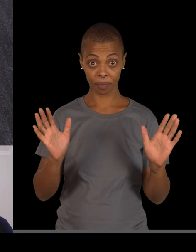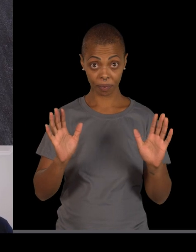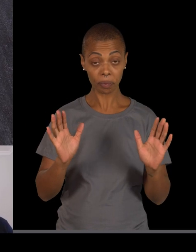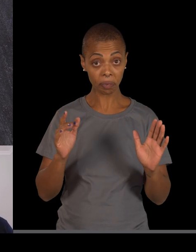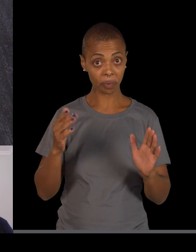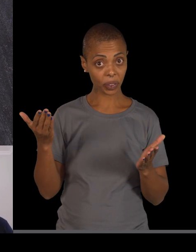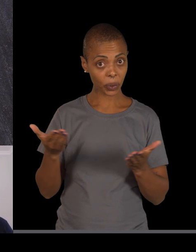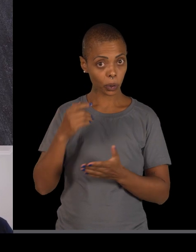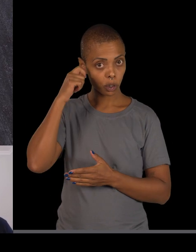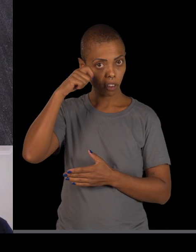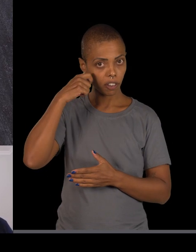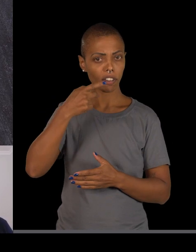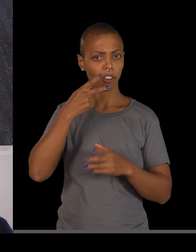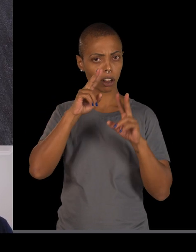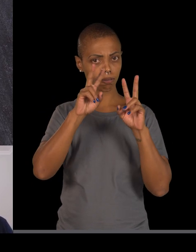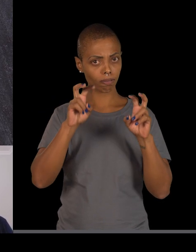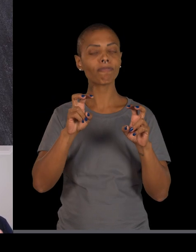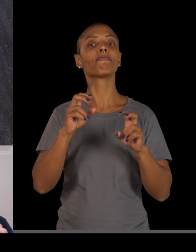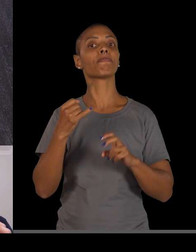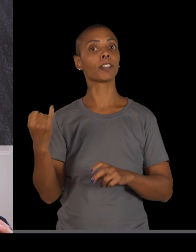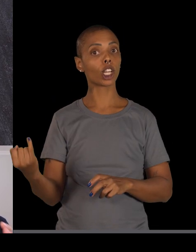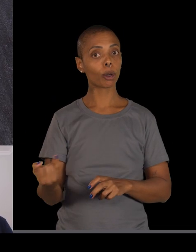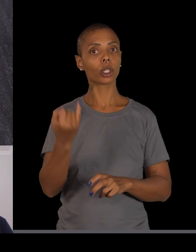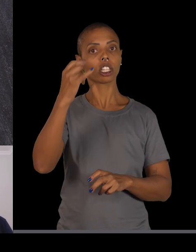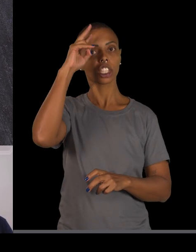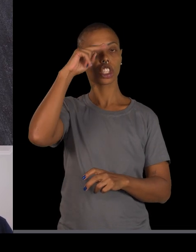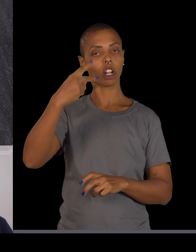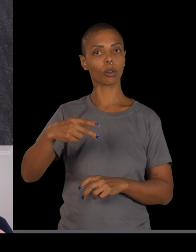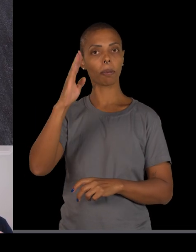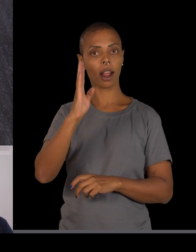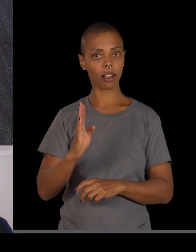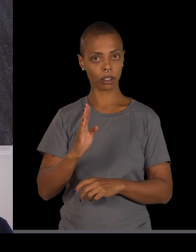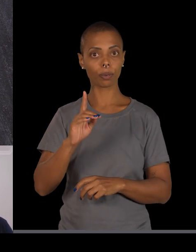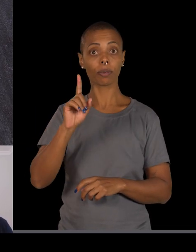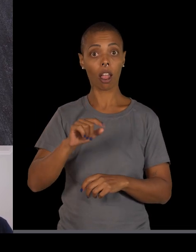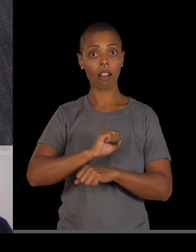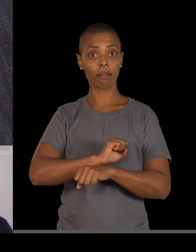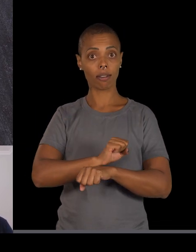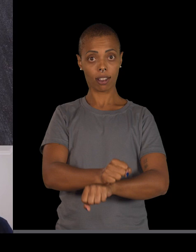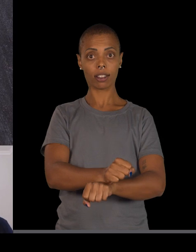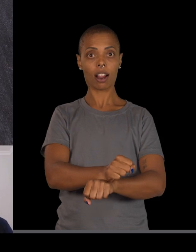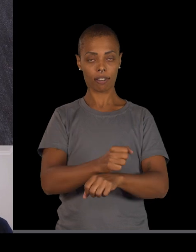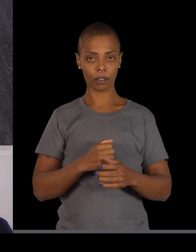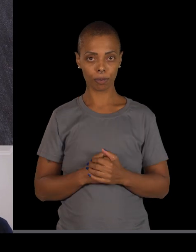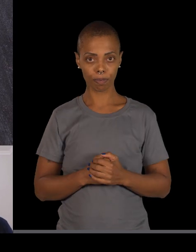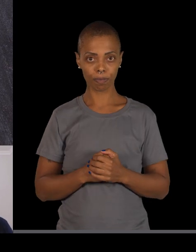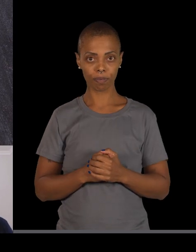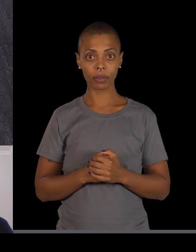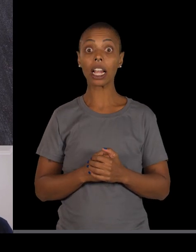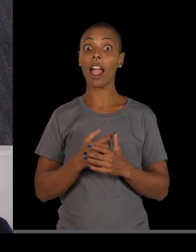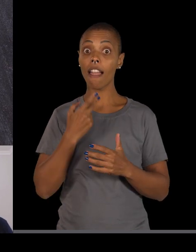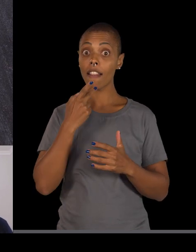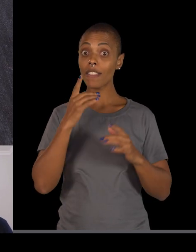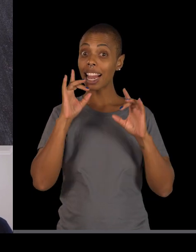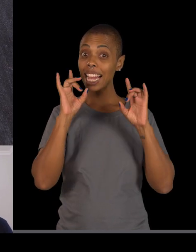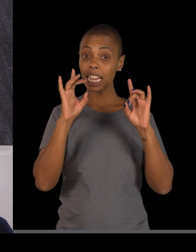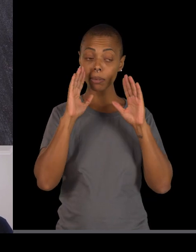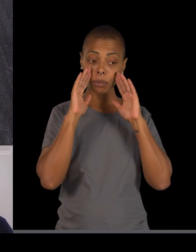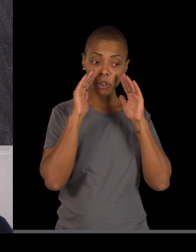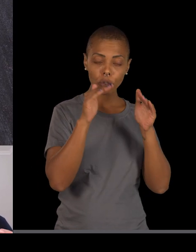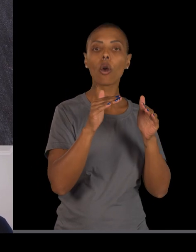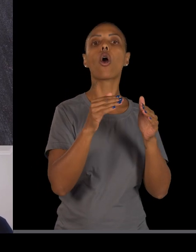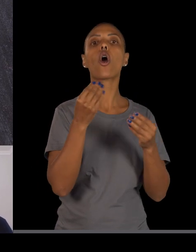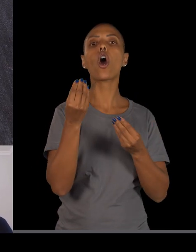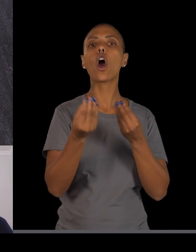Fala galera, nesse vídeo a gente vai falar de um tema muito importante para a história do Brasil, que é a escravidão, e a gente vai abordar